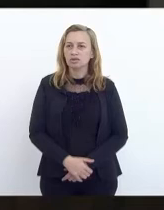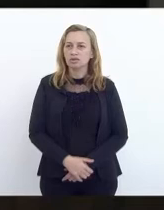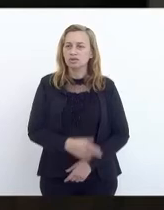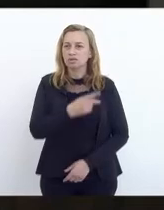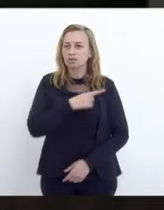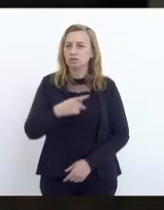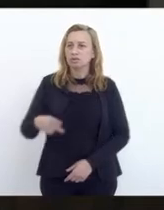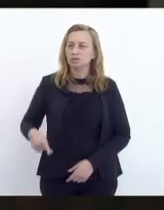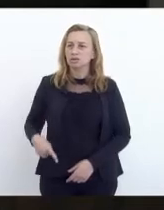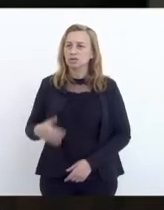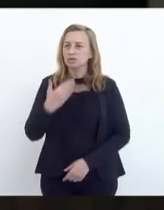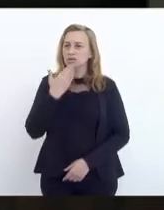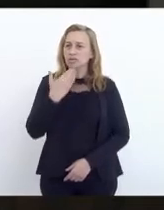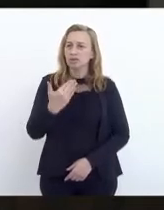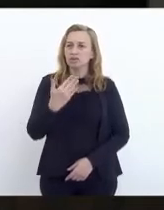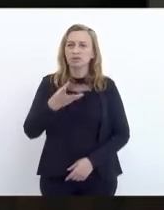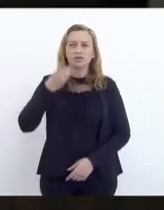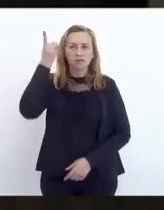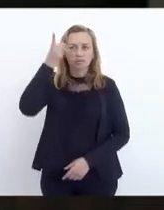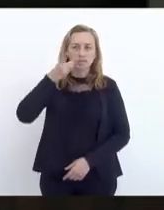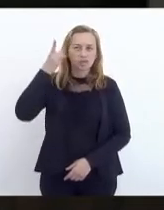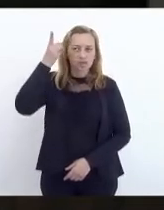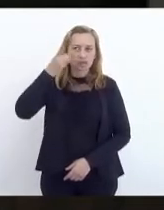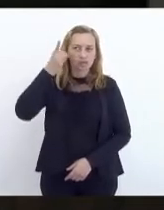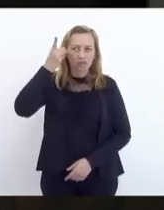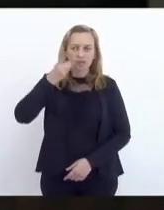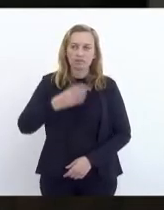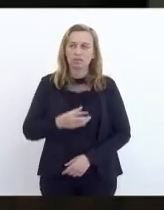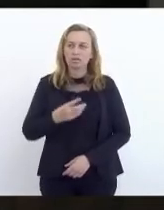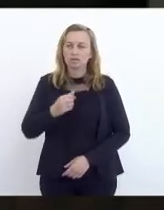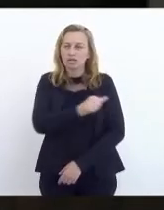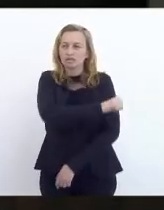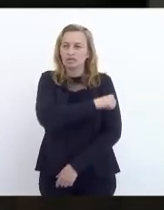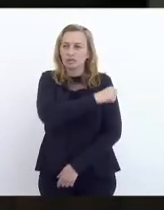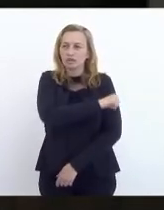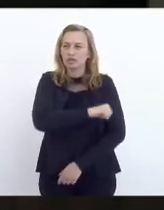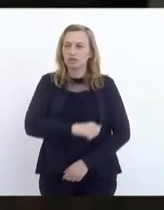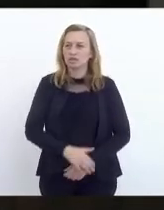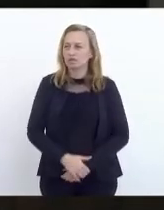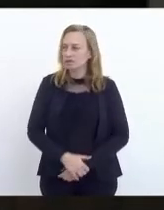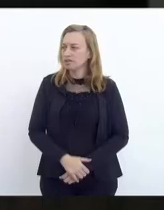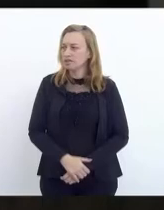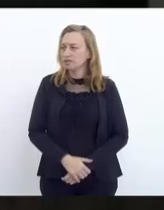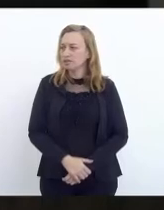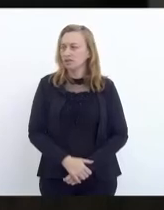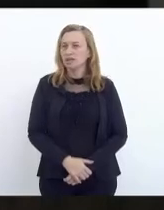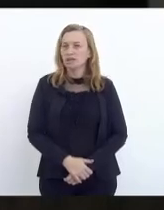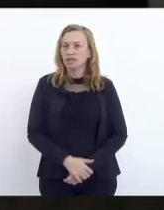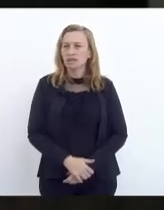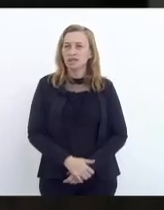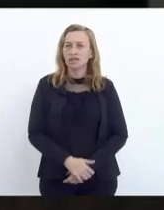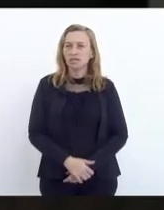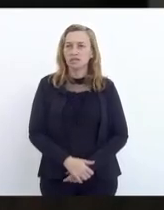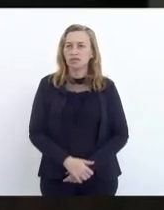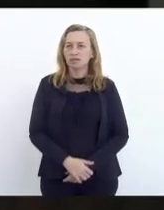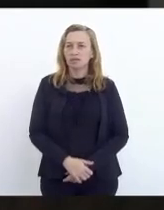Presidência designa deputada enfermeira Rejane para emitir o parecer.